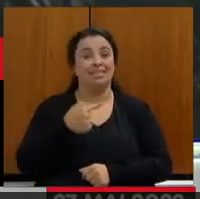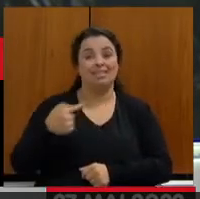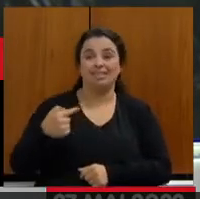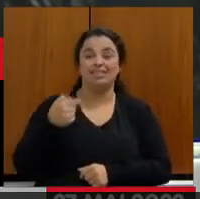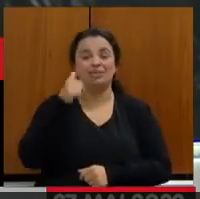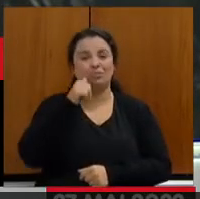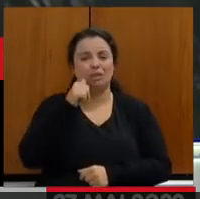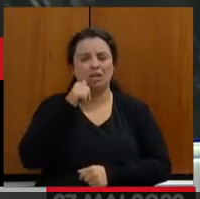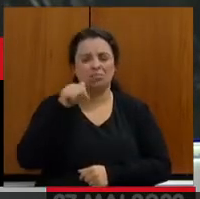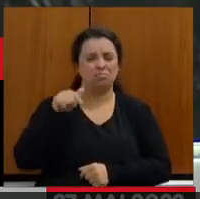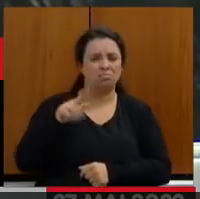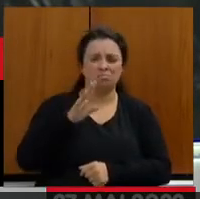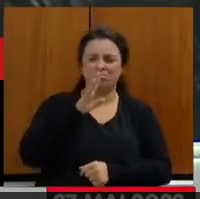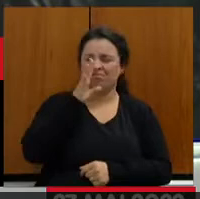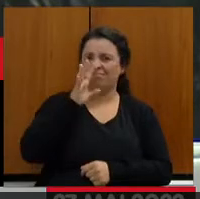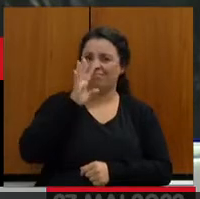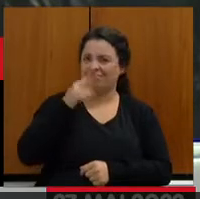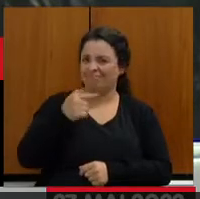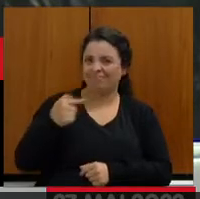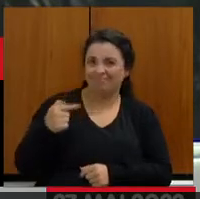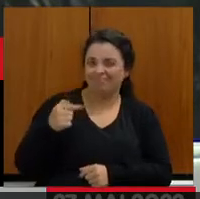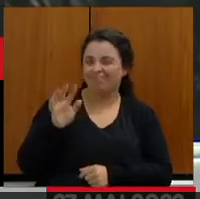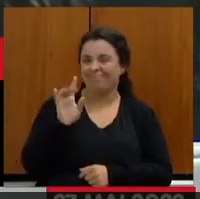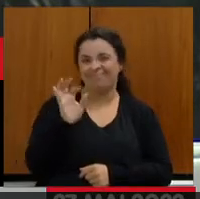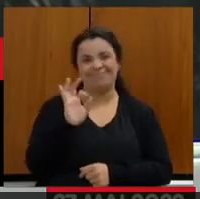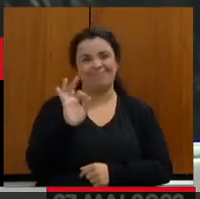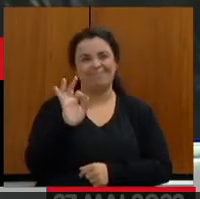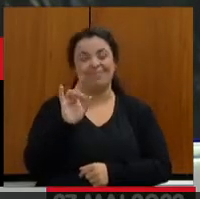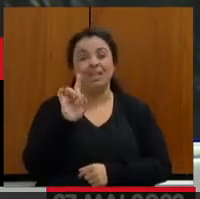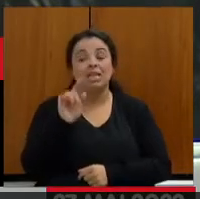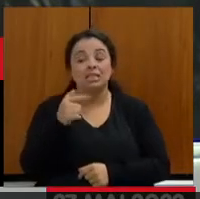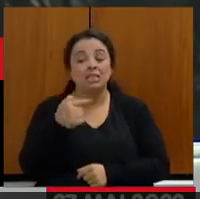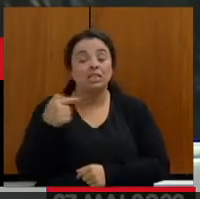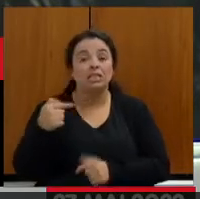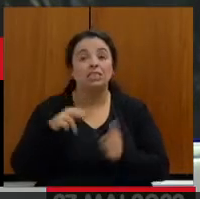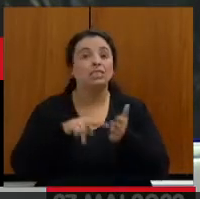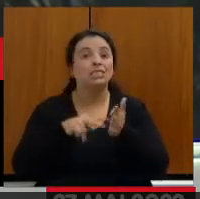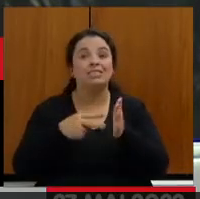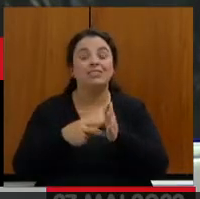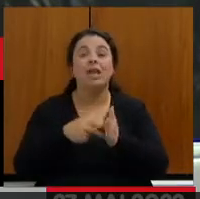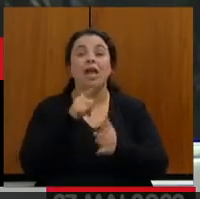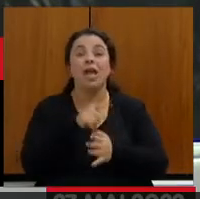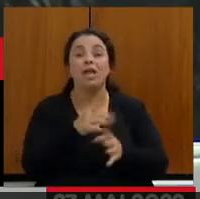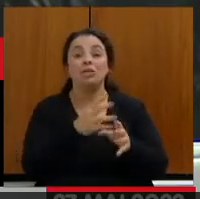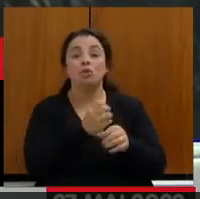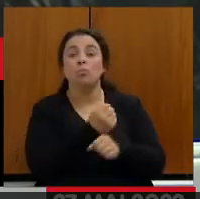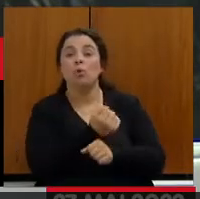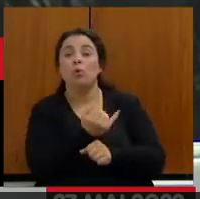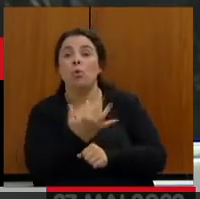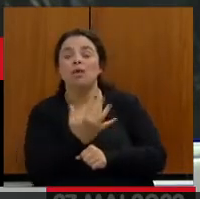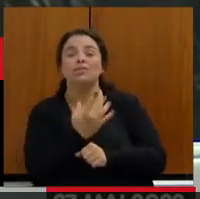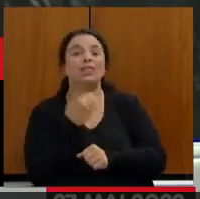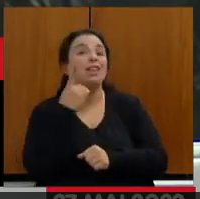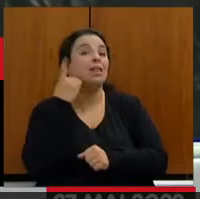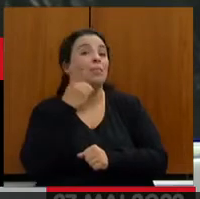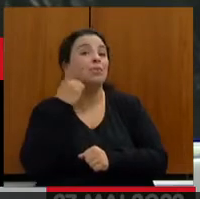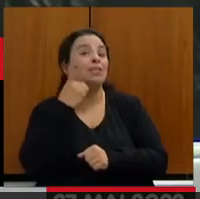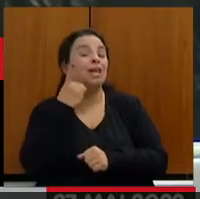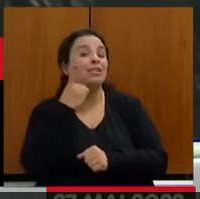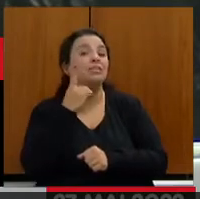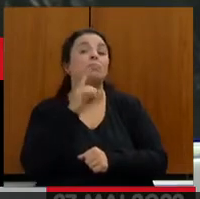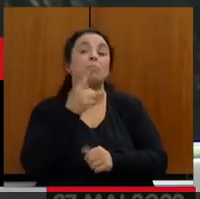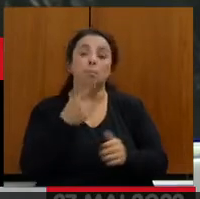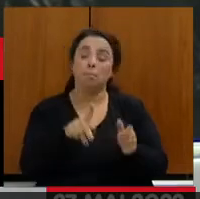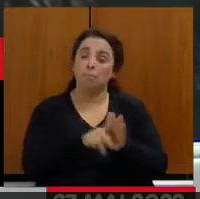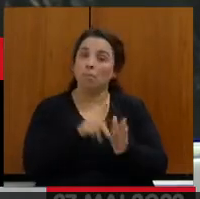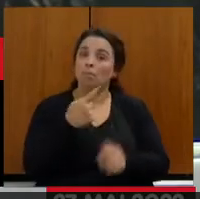aleatório 77 é o número de deputados e deputadas de Minas Gerais homens